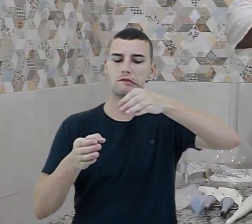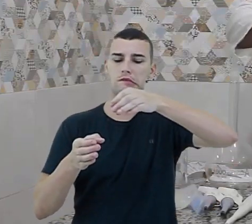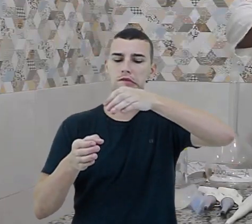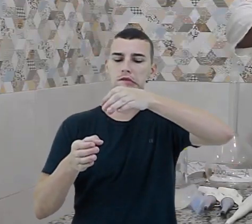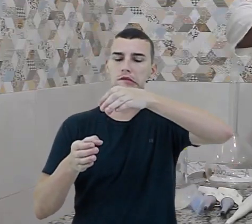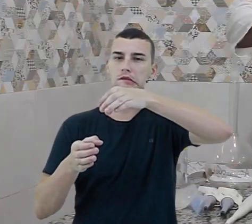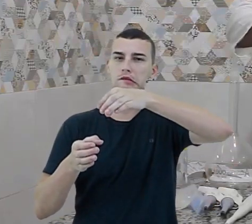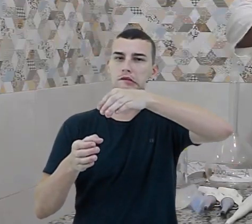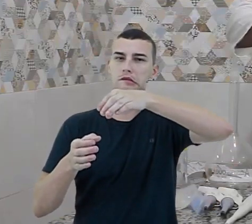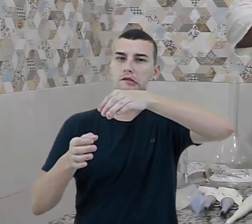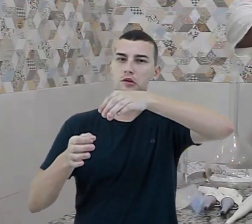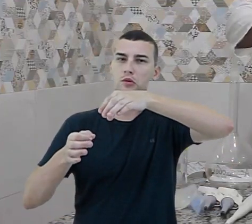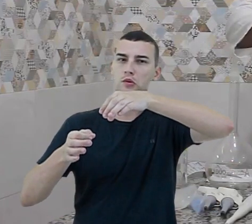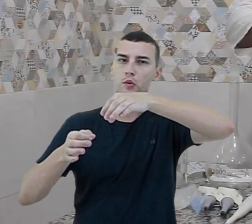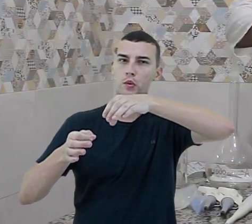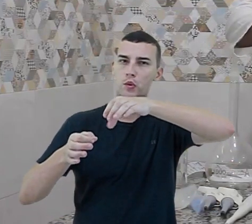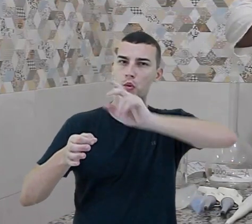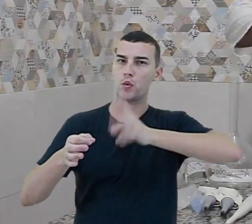transferindo.